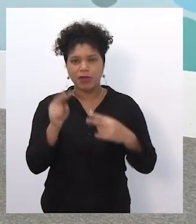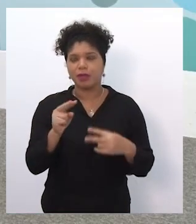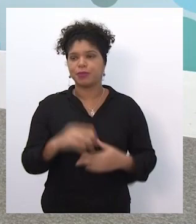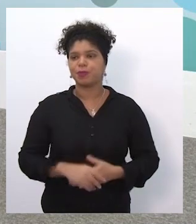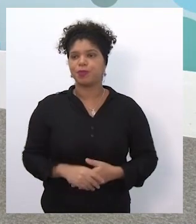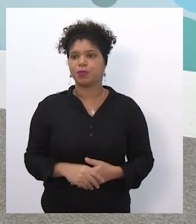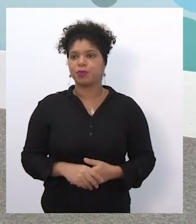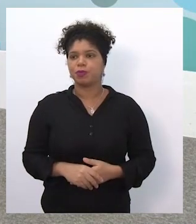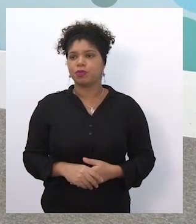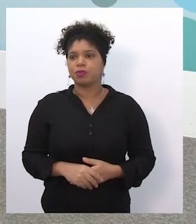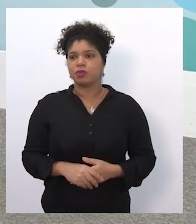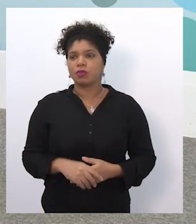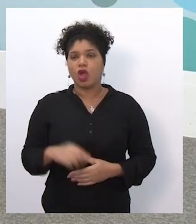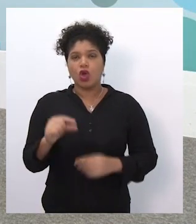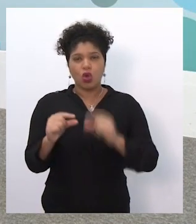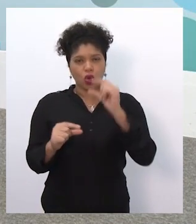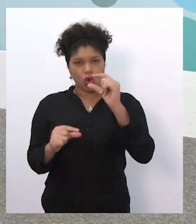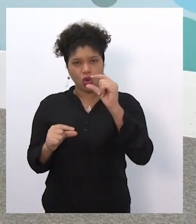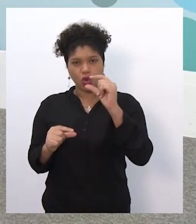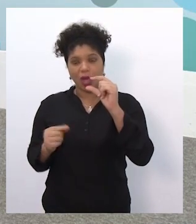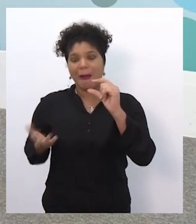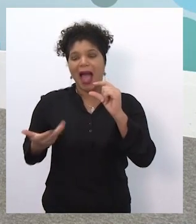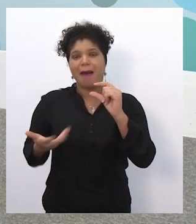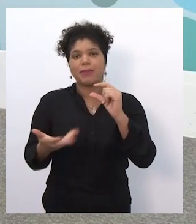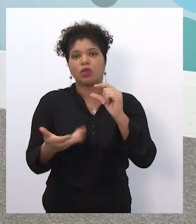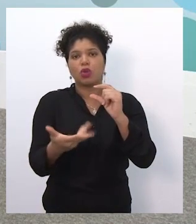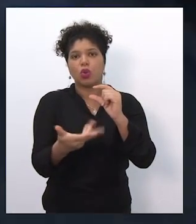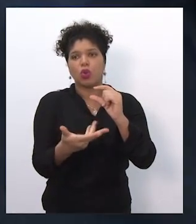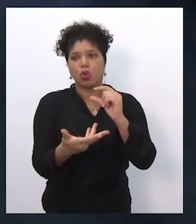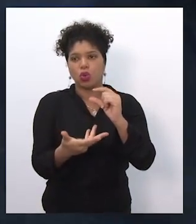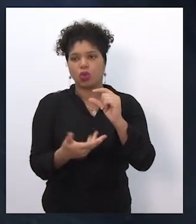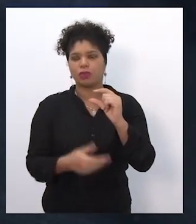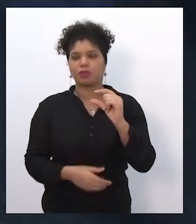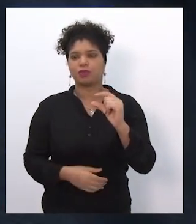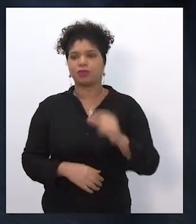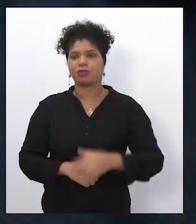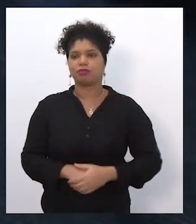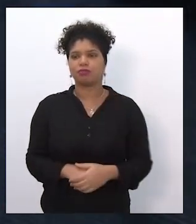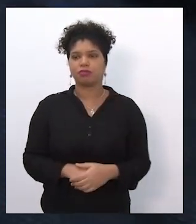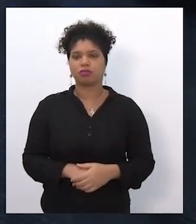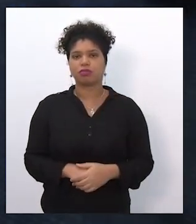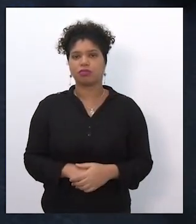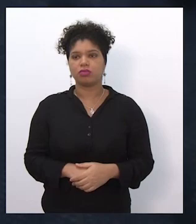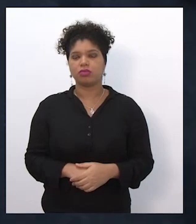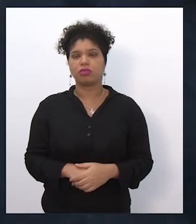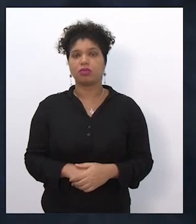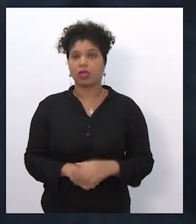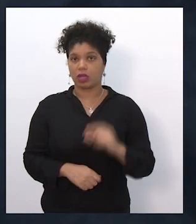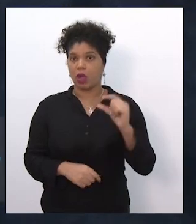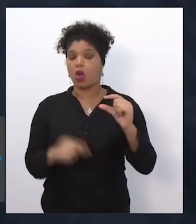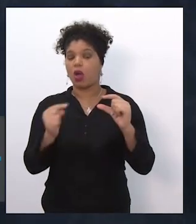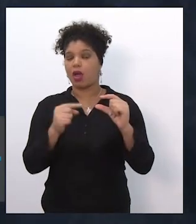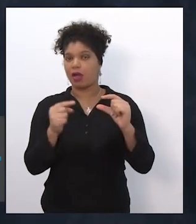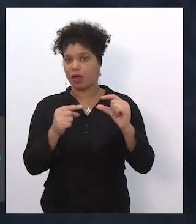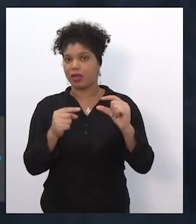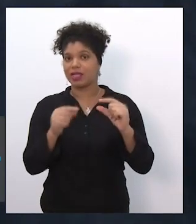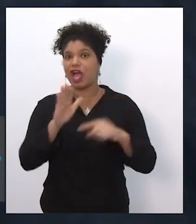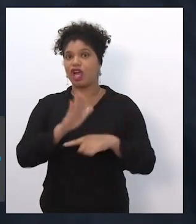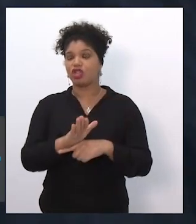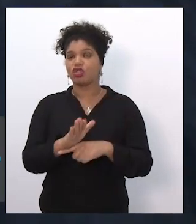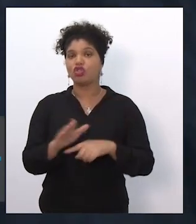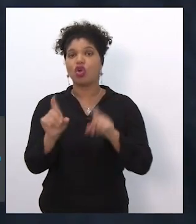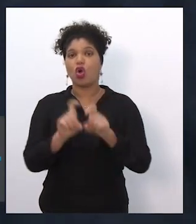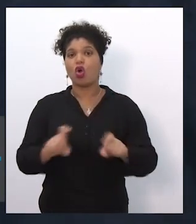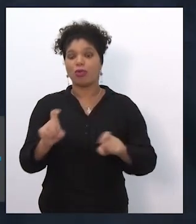no processador. Deixa eu pôr aqui. Então, isso daqui é um processador, tá, pessoal? Isso aí